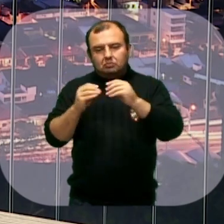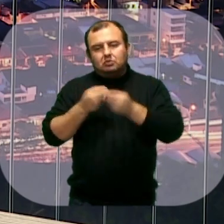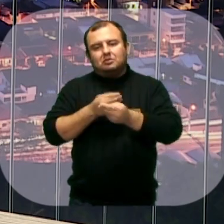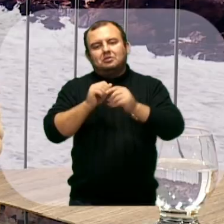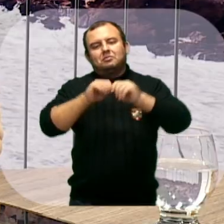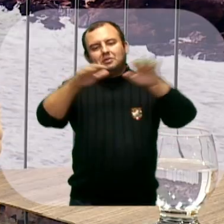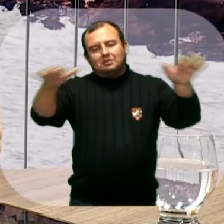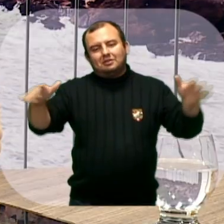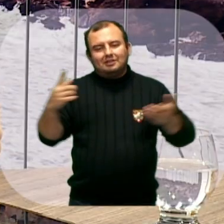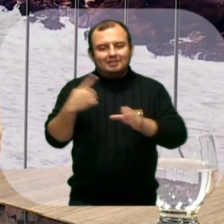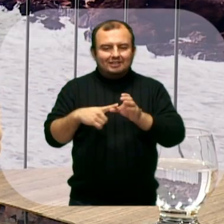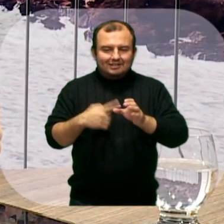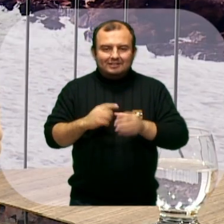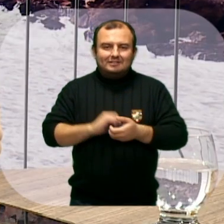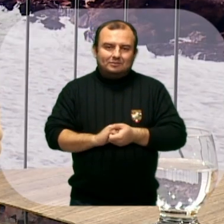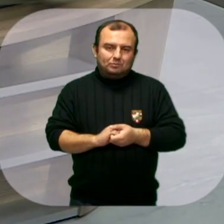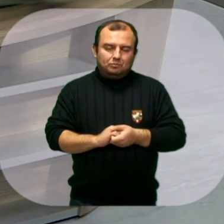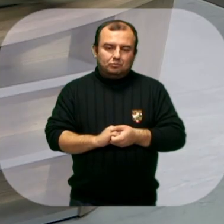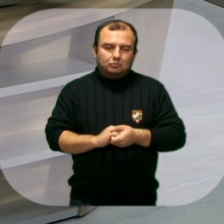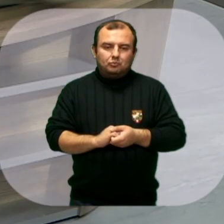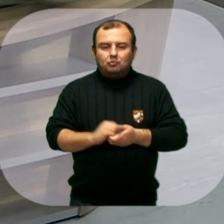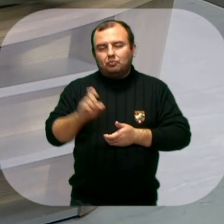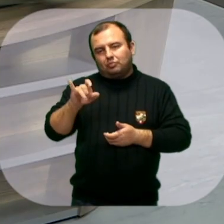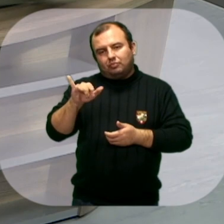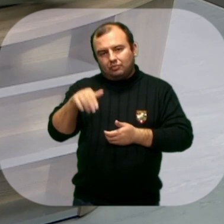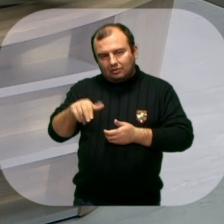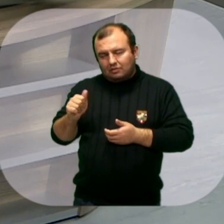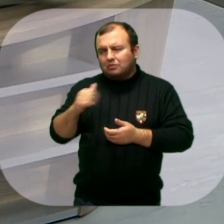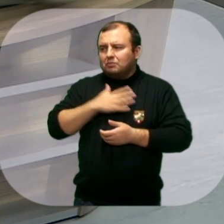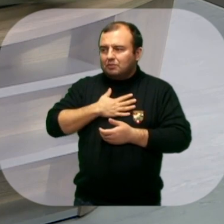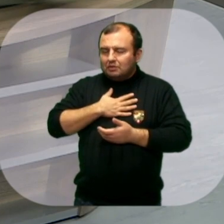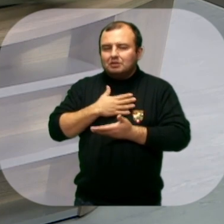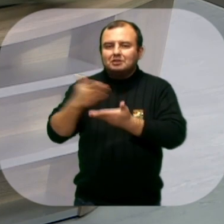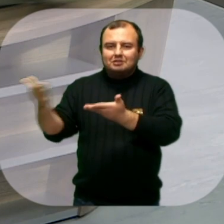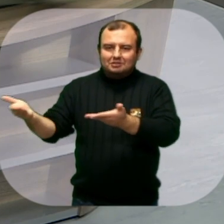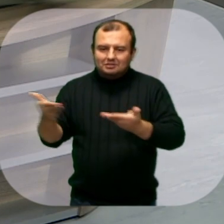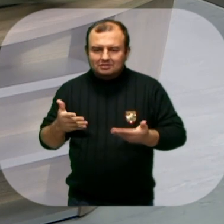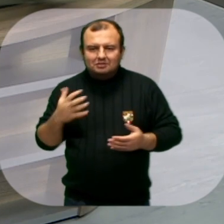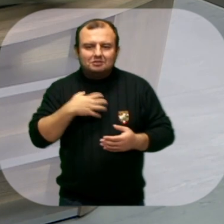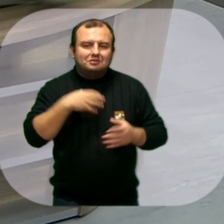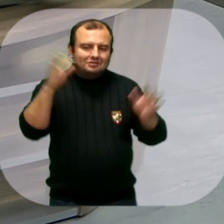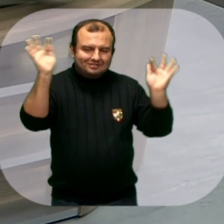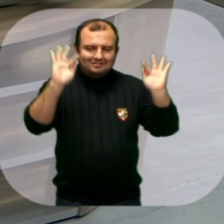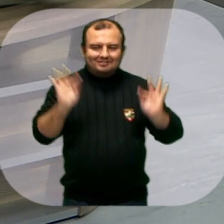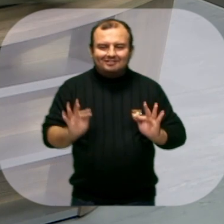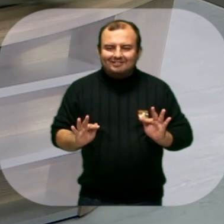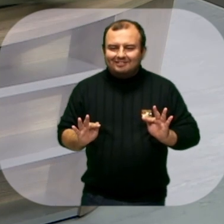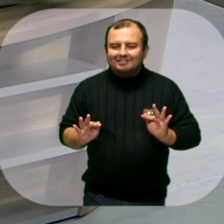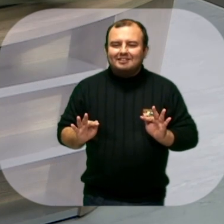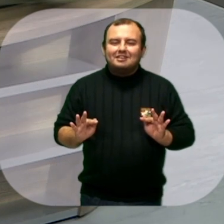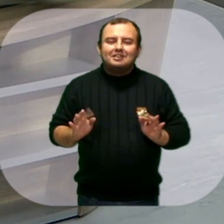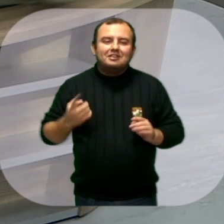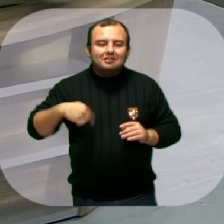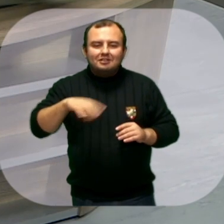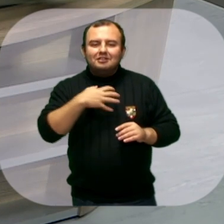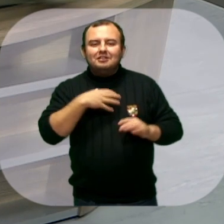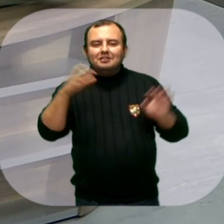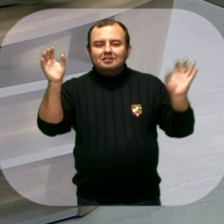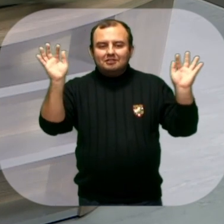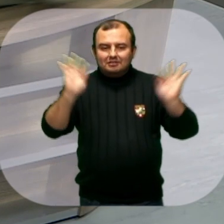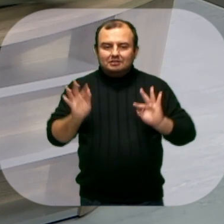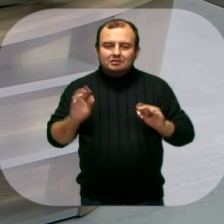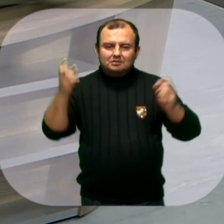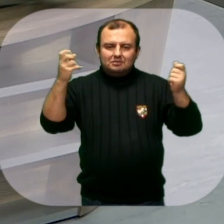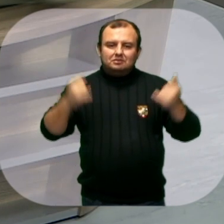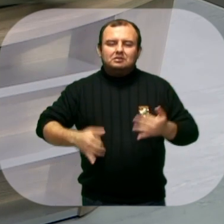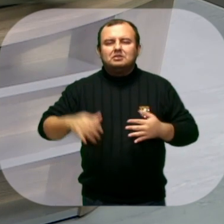espalhadas na cidade. Eliana, foi um prazer te receber aqui. Fiquei muito feliz. Nós também, porque